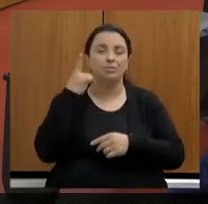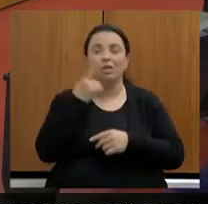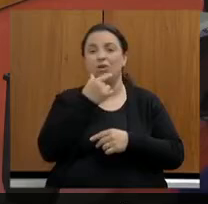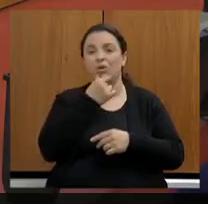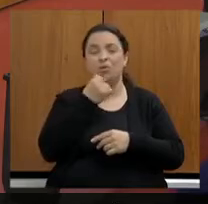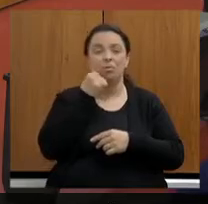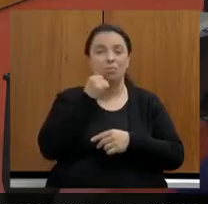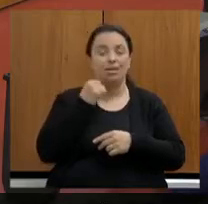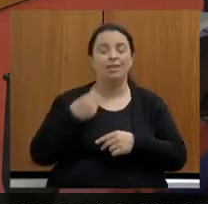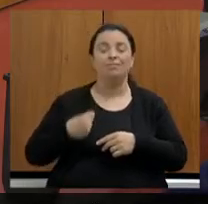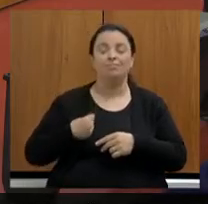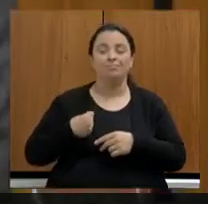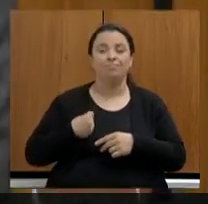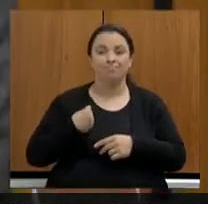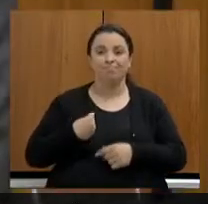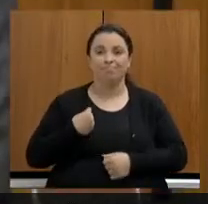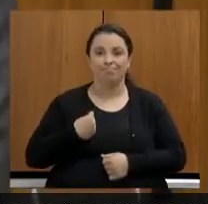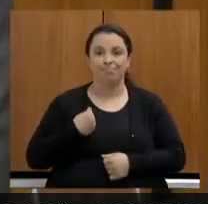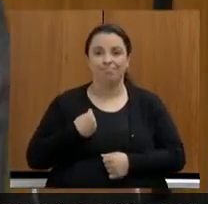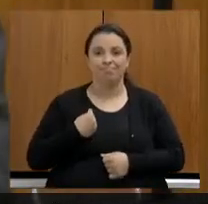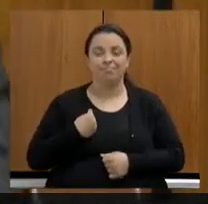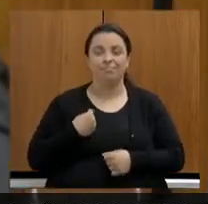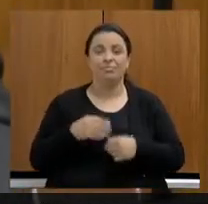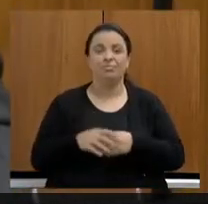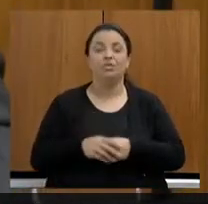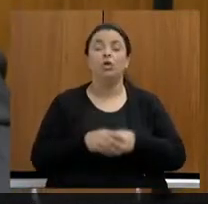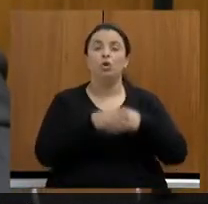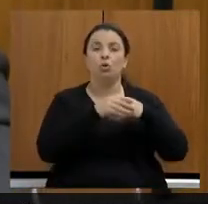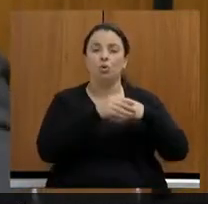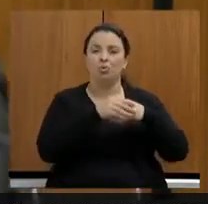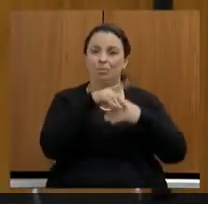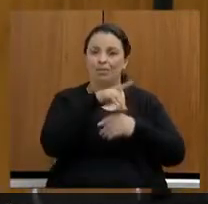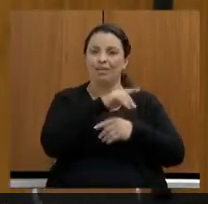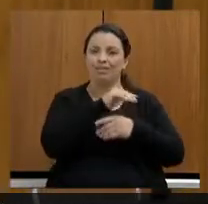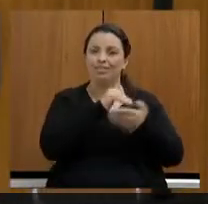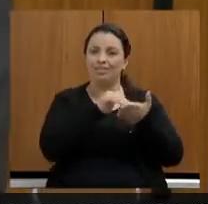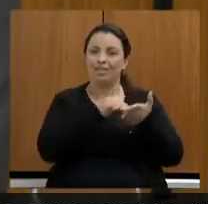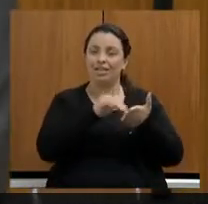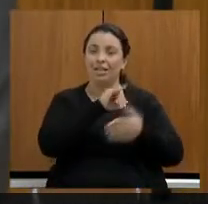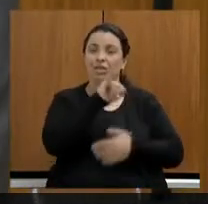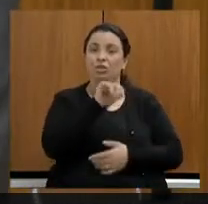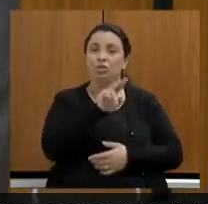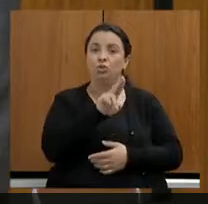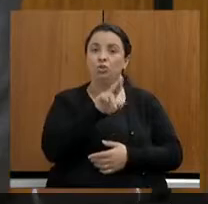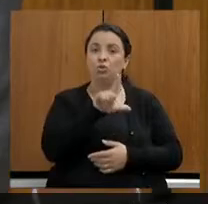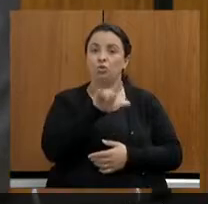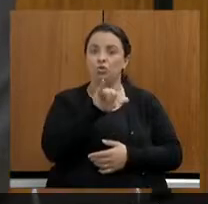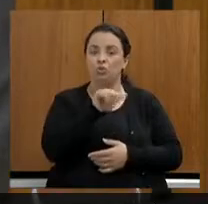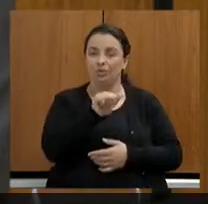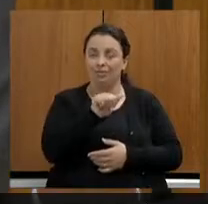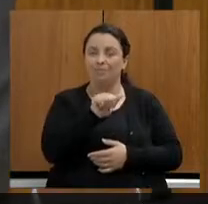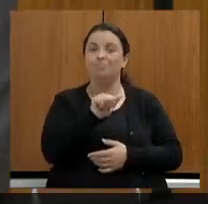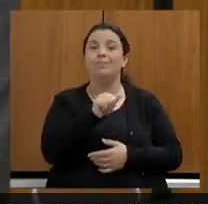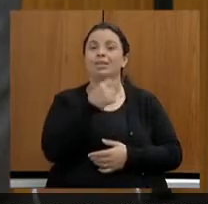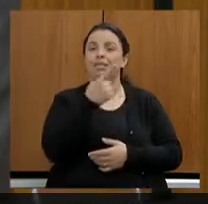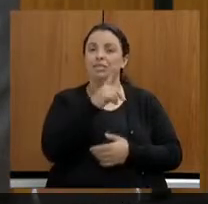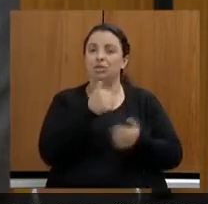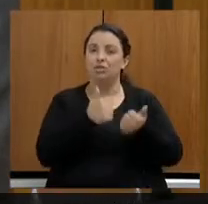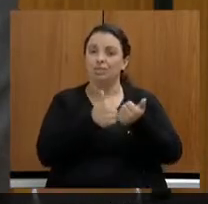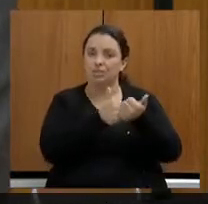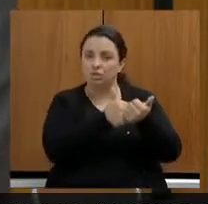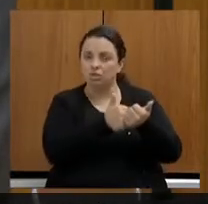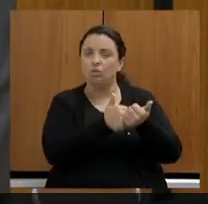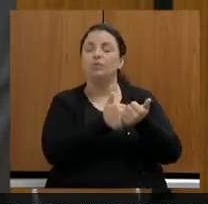deputados aqui presentes quer complementar a secretária Júlia Júlia Santana os assessores que